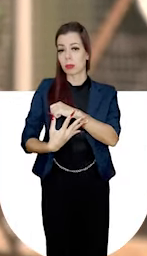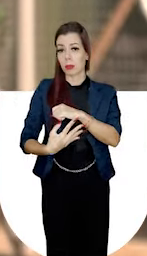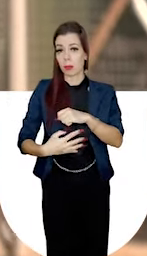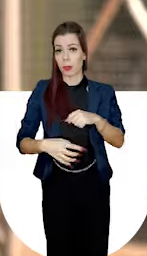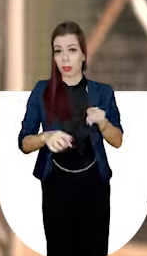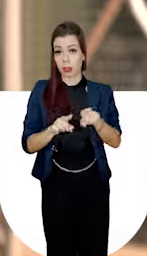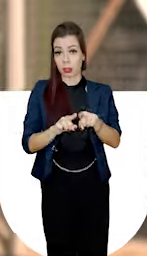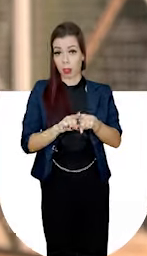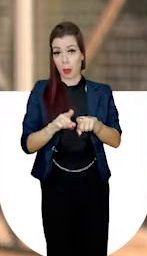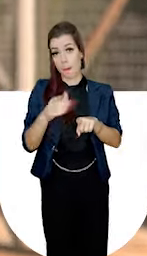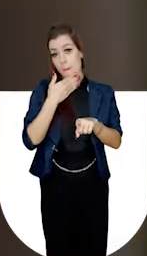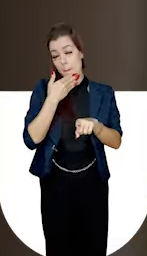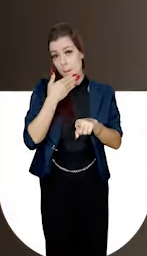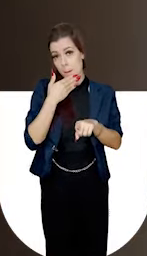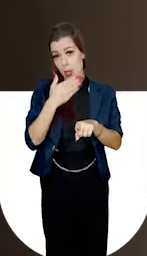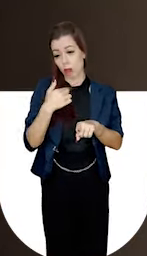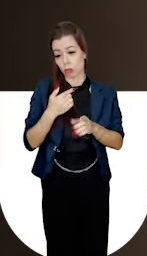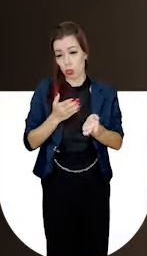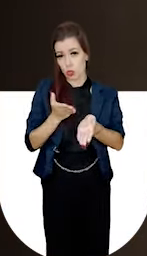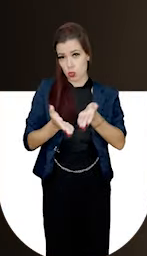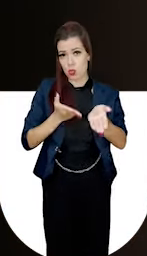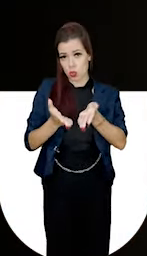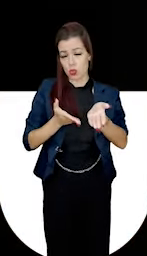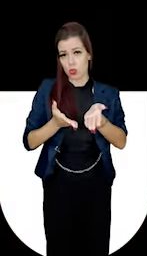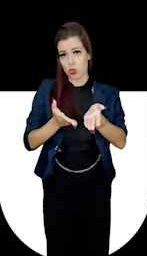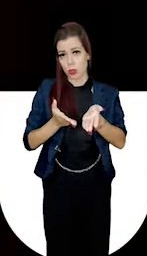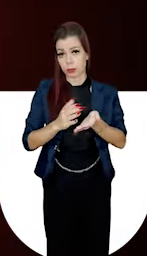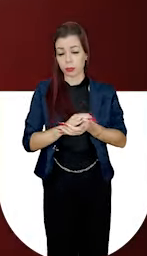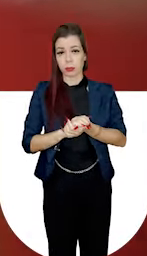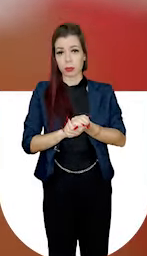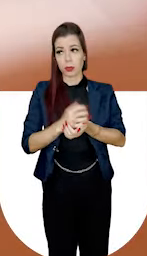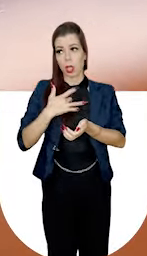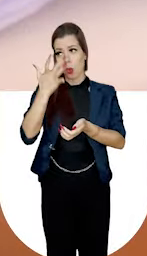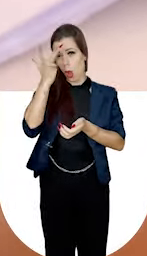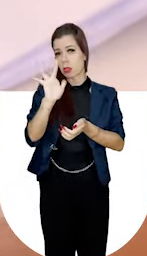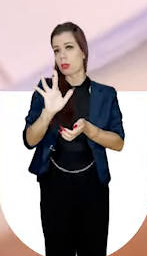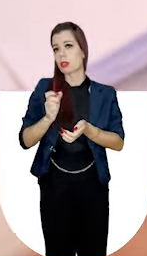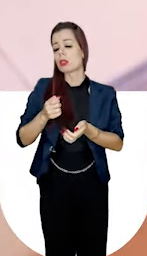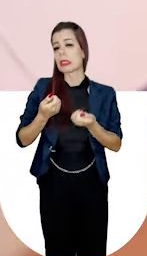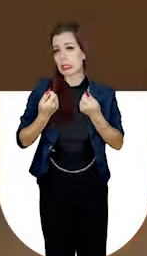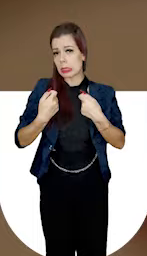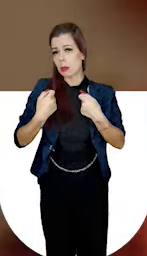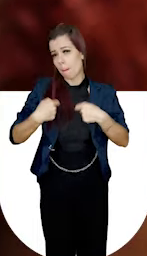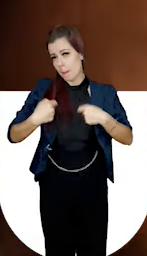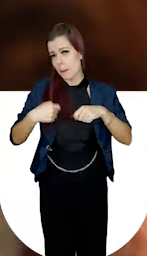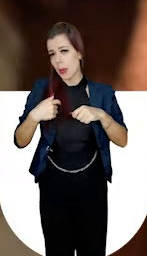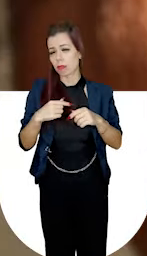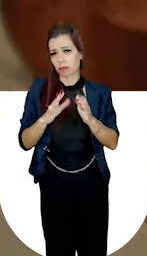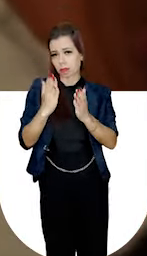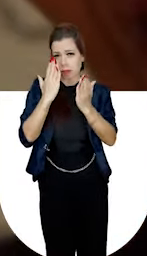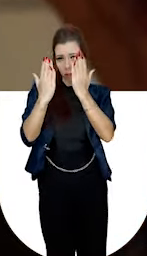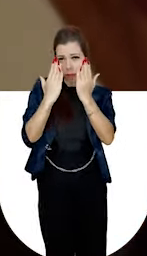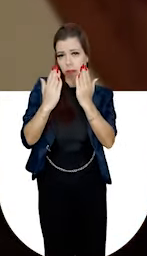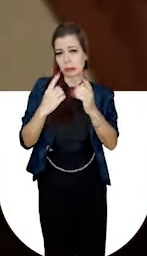bem atendida, graças a Deus. E foi quando eles me deu para mim vir aqui, né, fazer esse tratamento. Eu acho